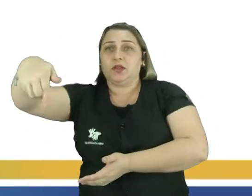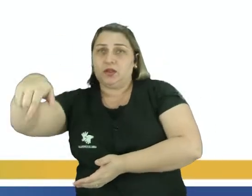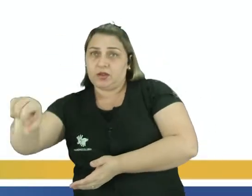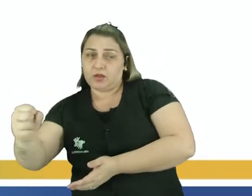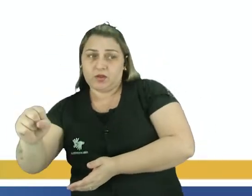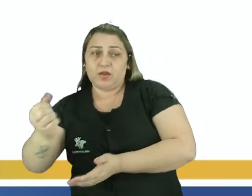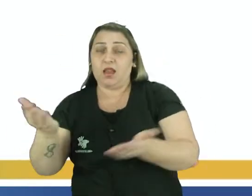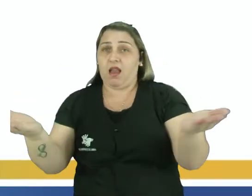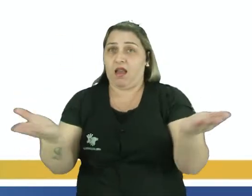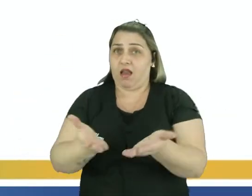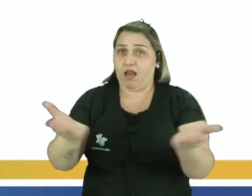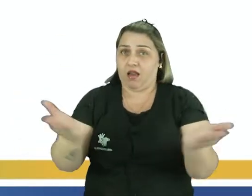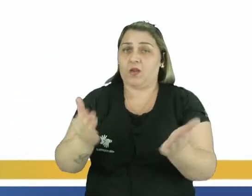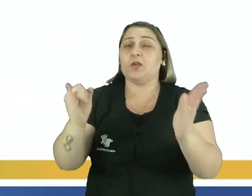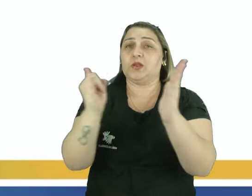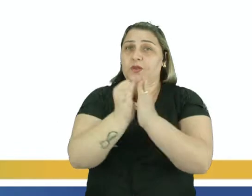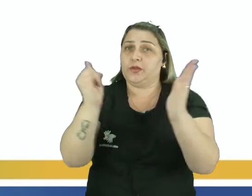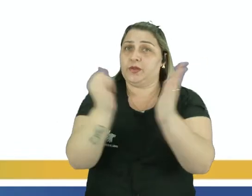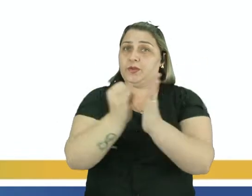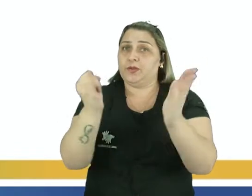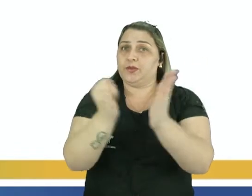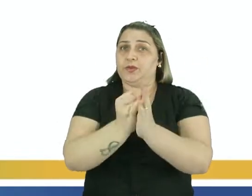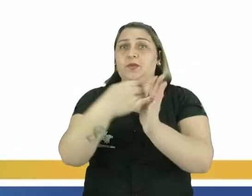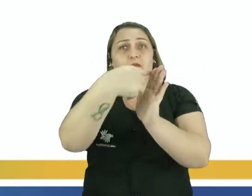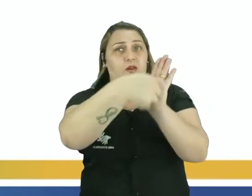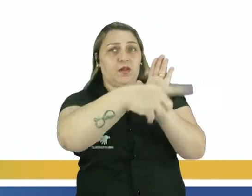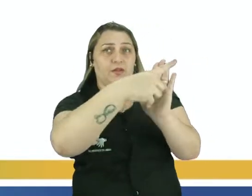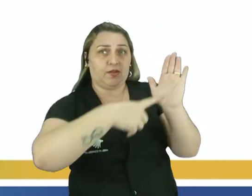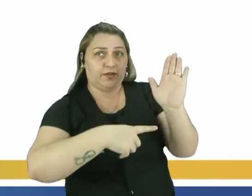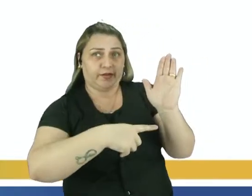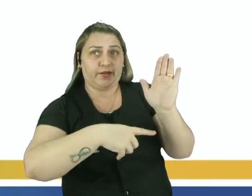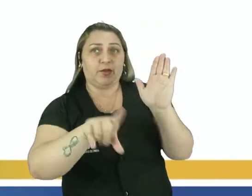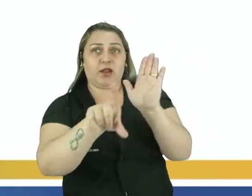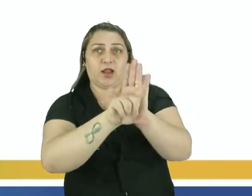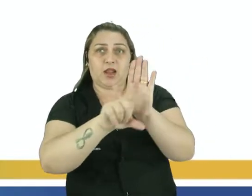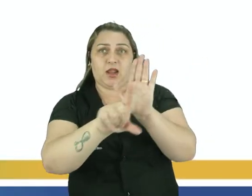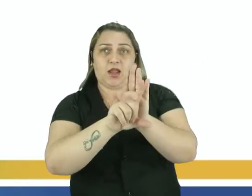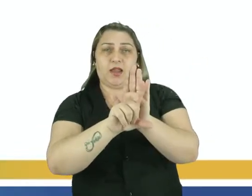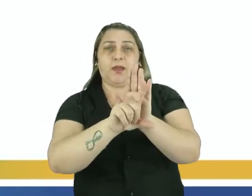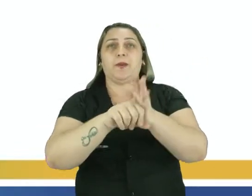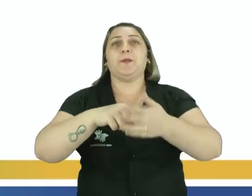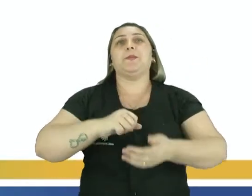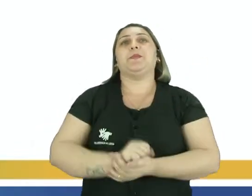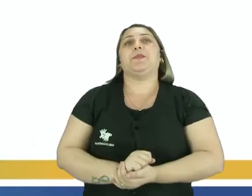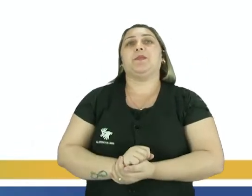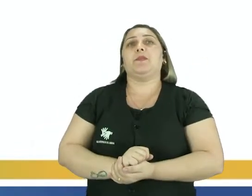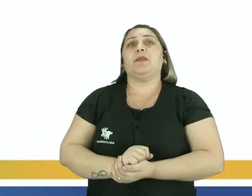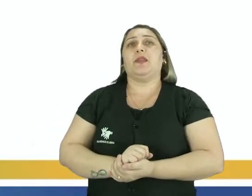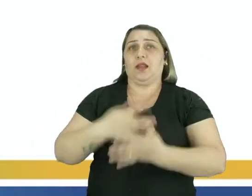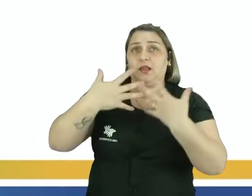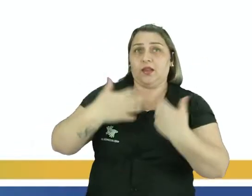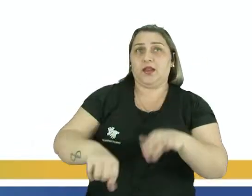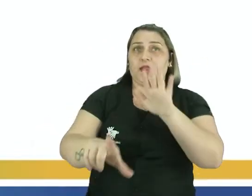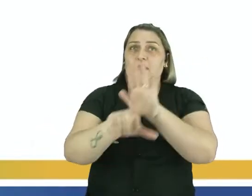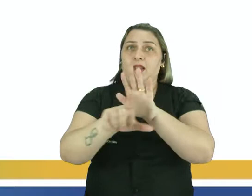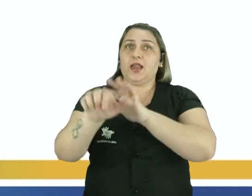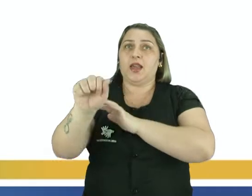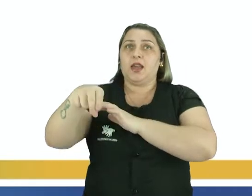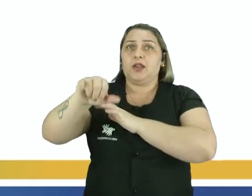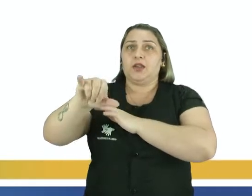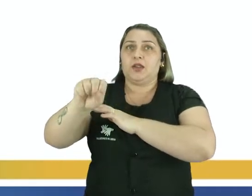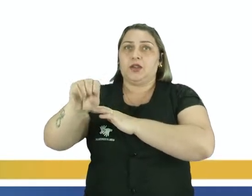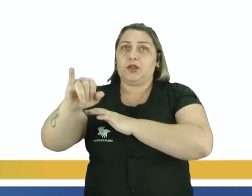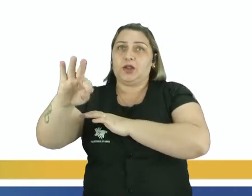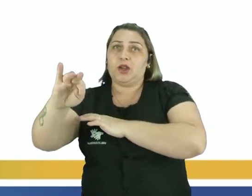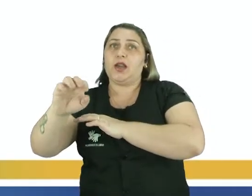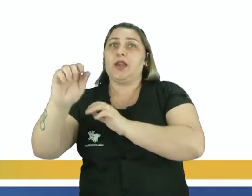de agora, esse ato institucional ele não vai mais passar a valer como lei, ele vai ser revogado. A promulgação da Lei da Anistia em